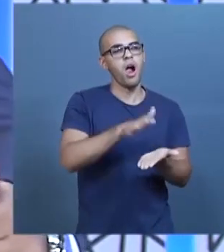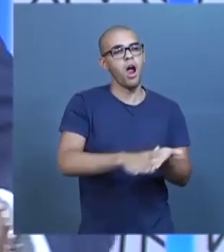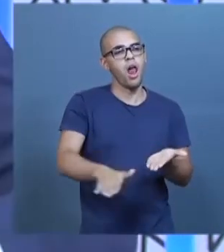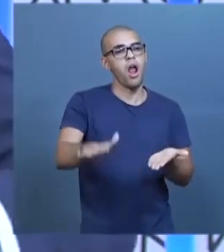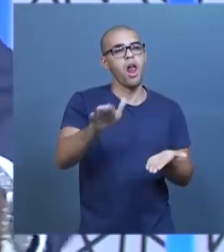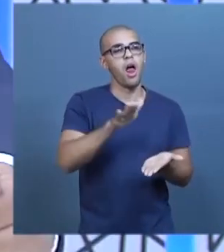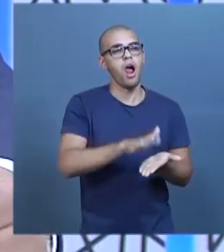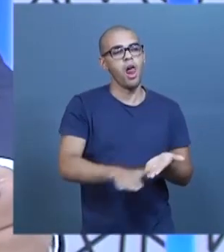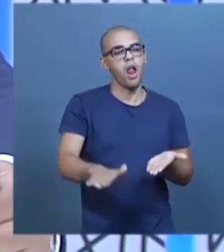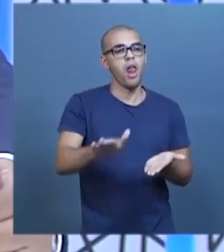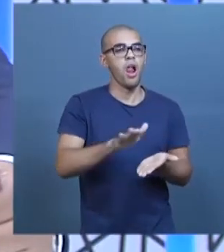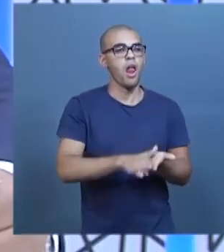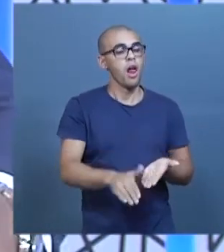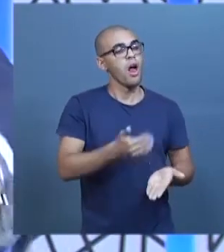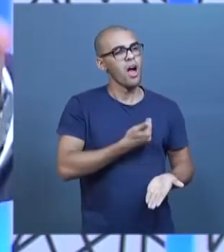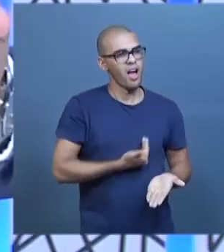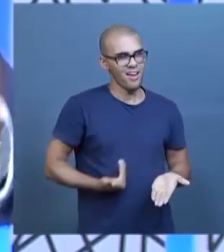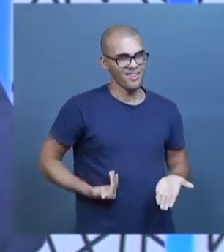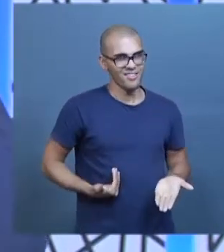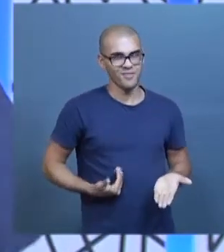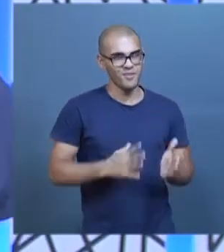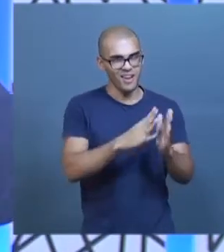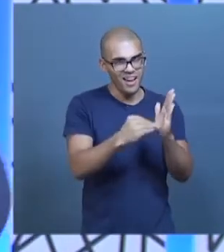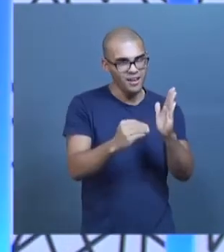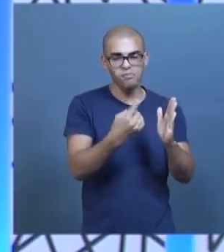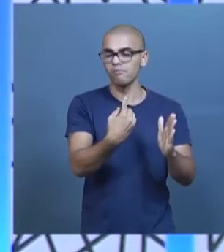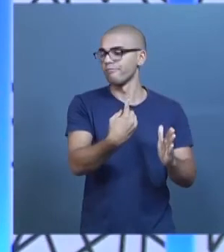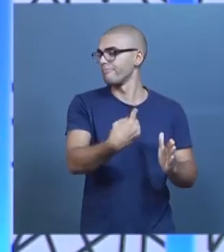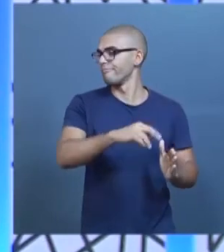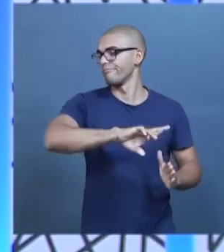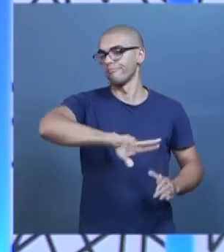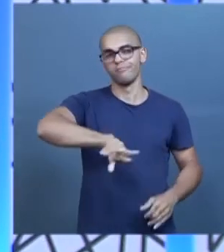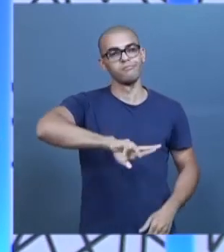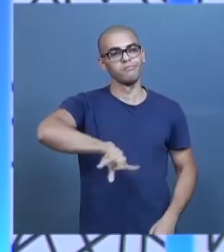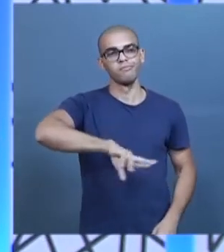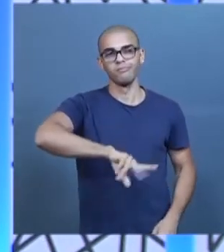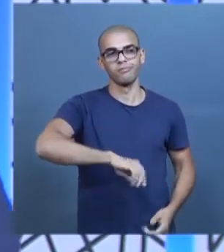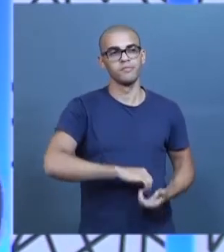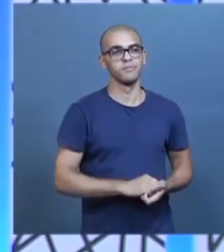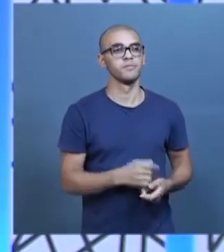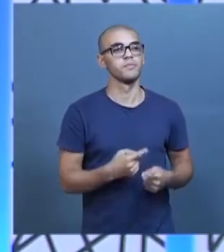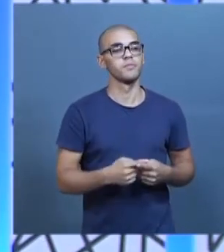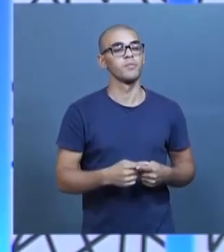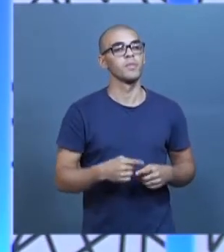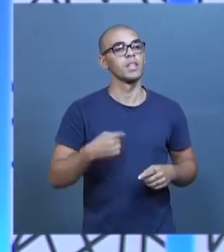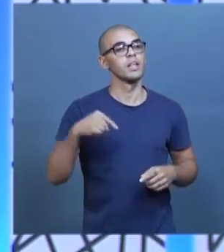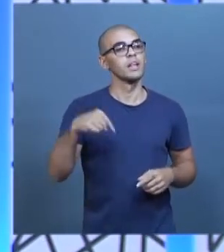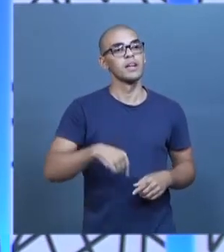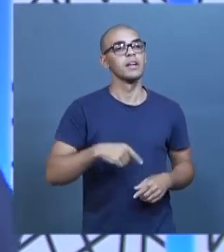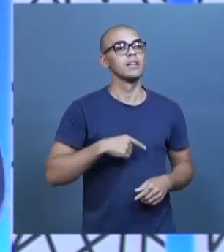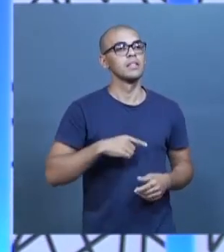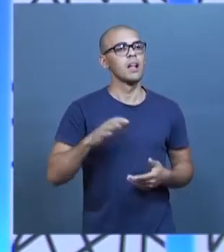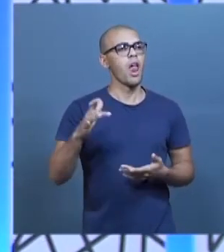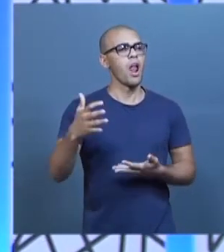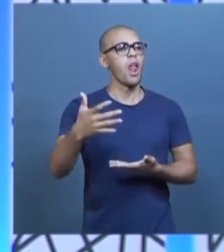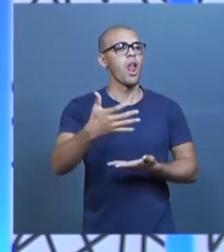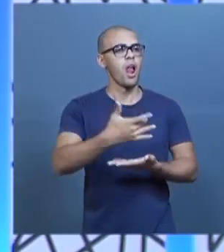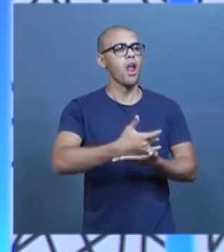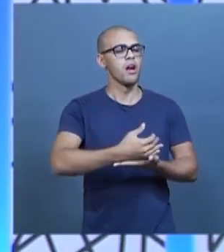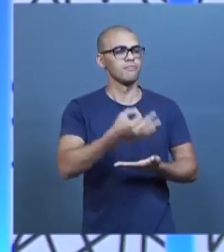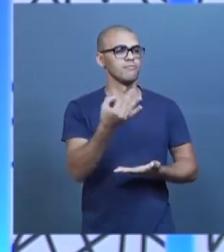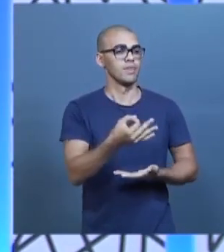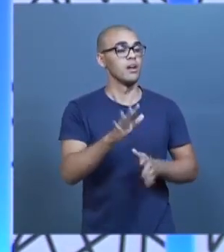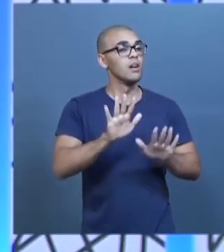muito bem e arrecada muito, né, uma carga de aproximadamente 33% do PIB, a gente teria que ter muito cuidado